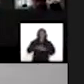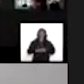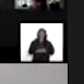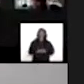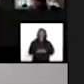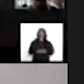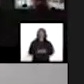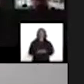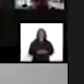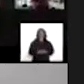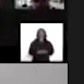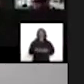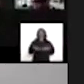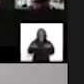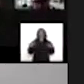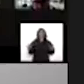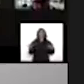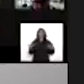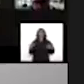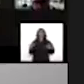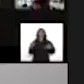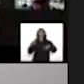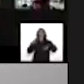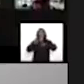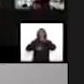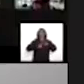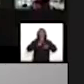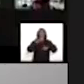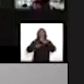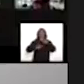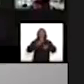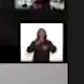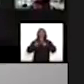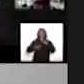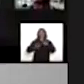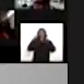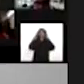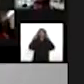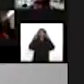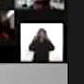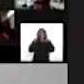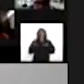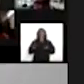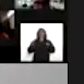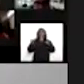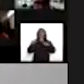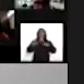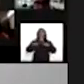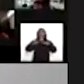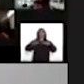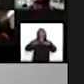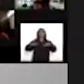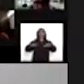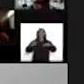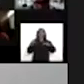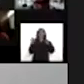também. Adriana Baltazar. Adriana. Adriana. Quem foi mais que pediu?